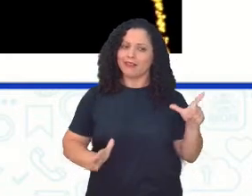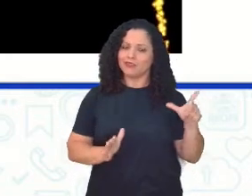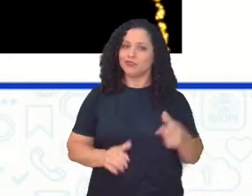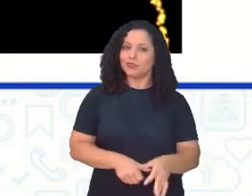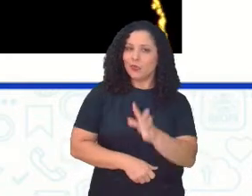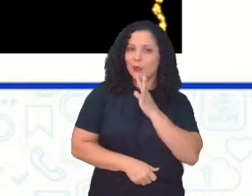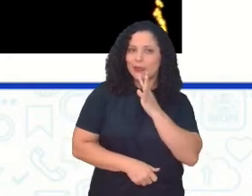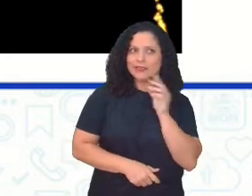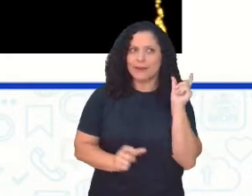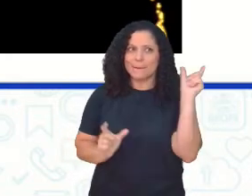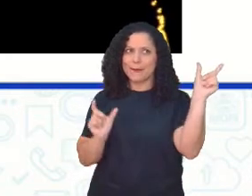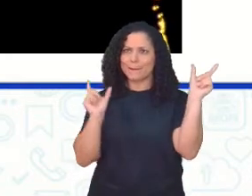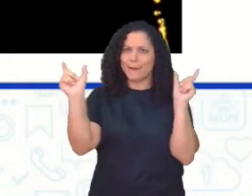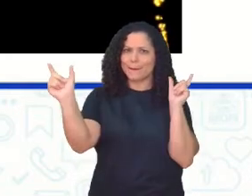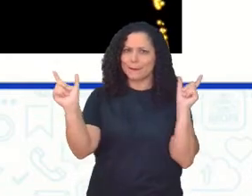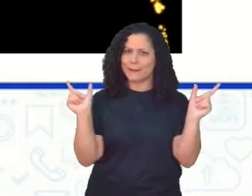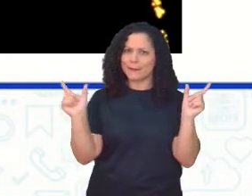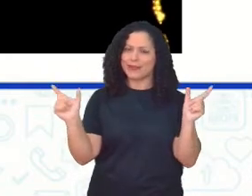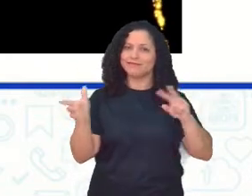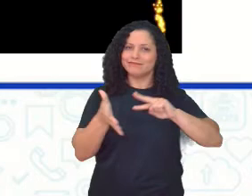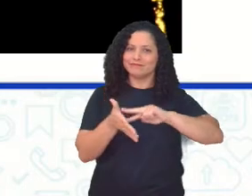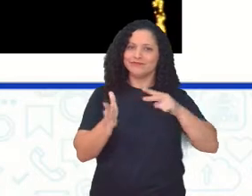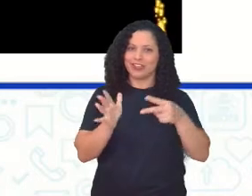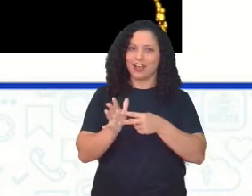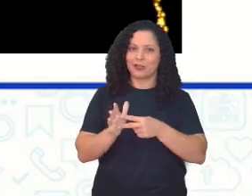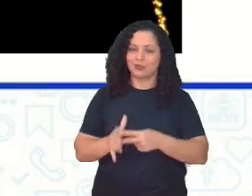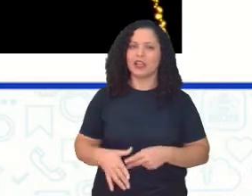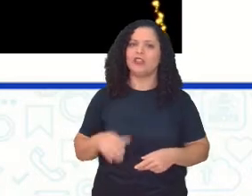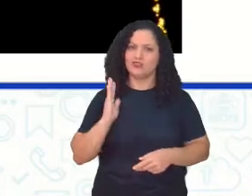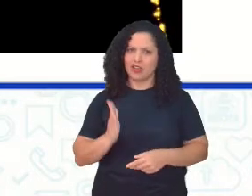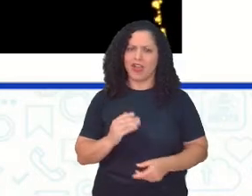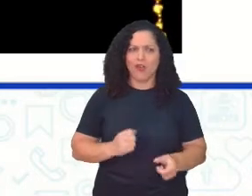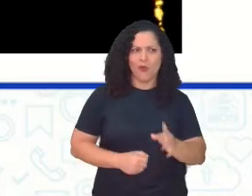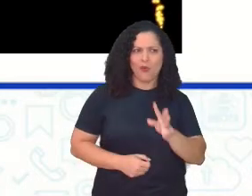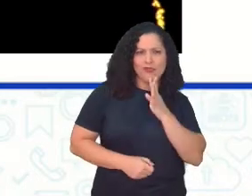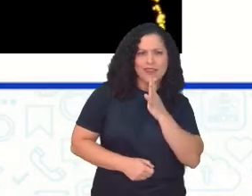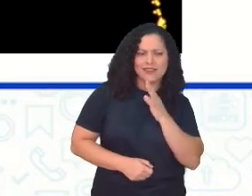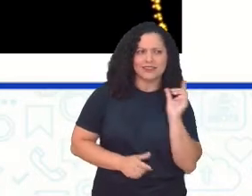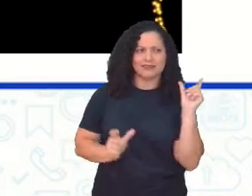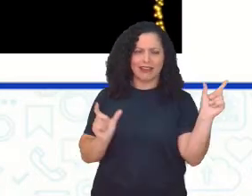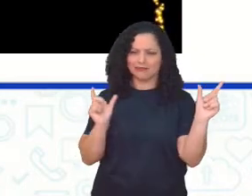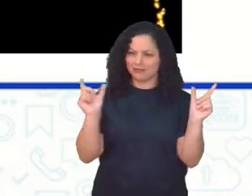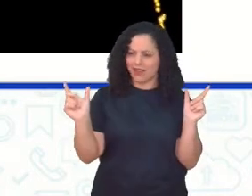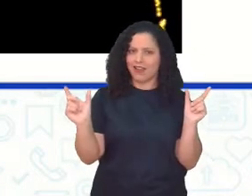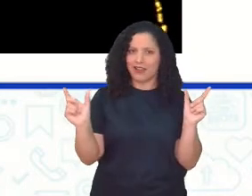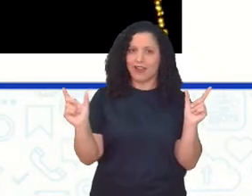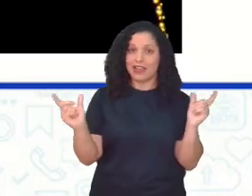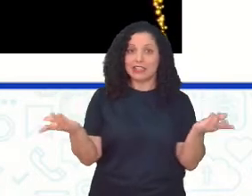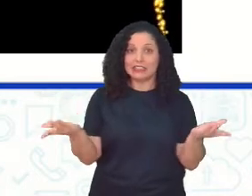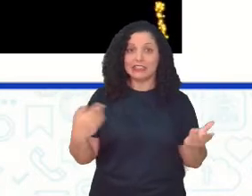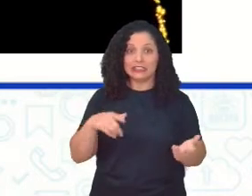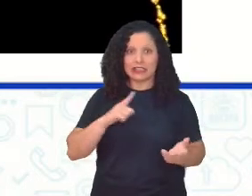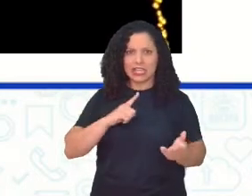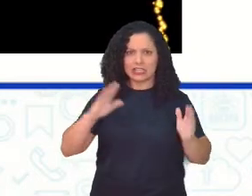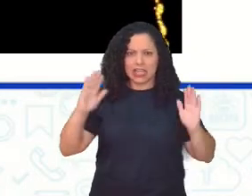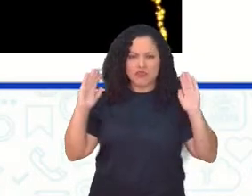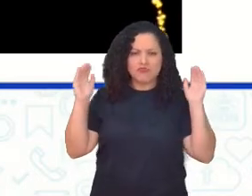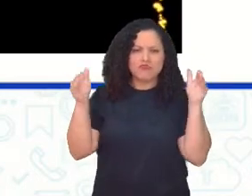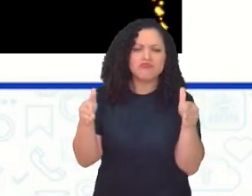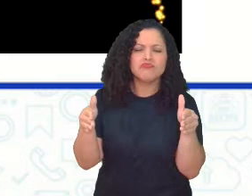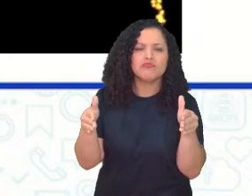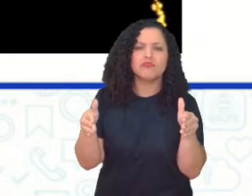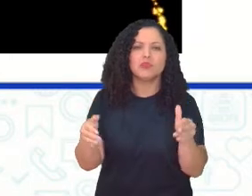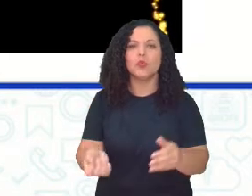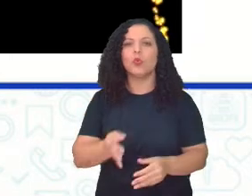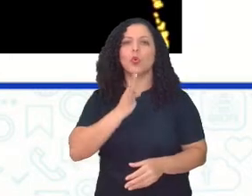palavras significam. Talvez, às vezes, até conhecer o significado das palavras já te dá um caminho